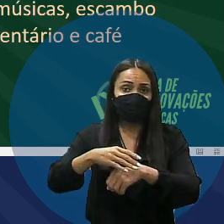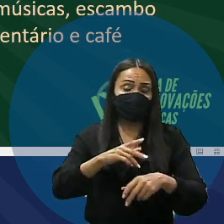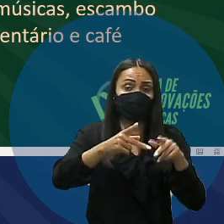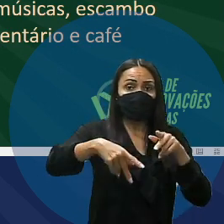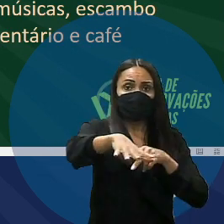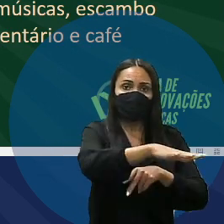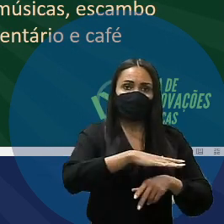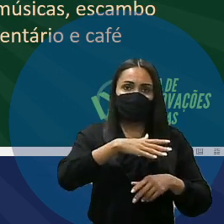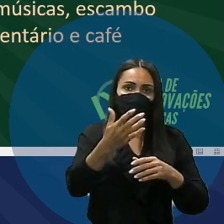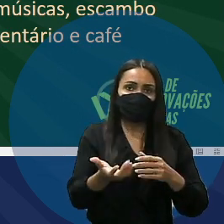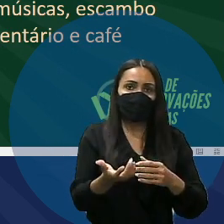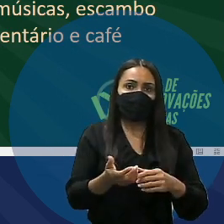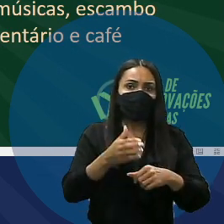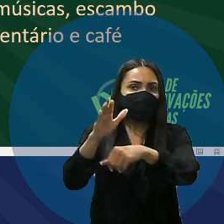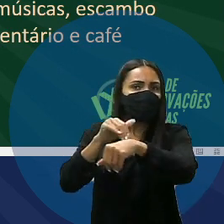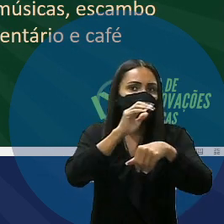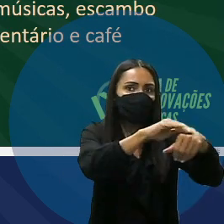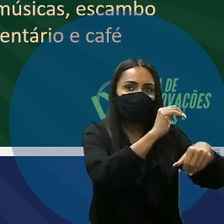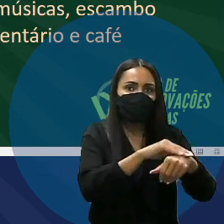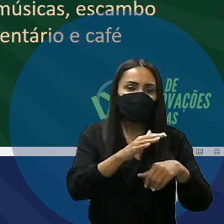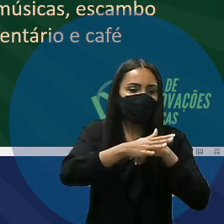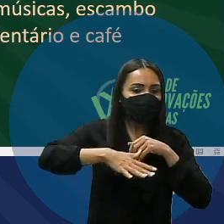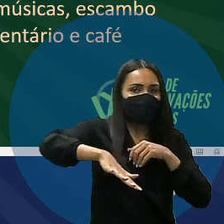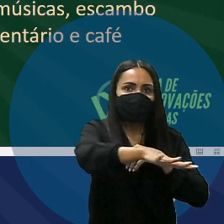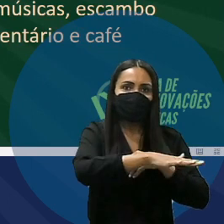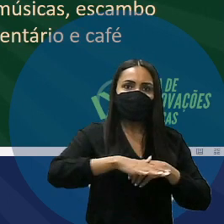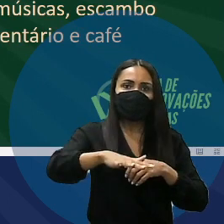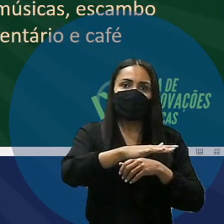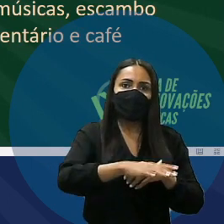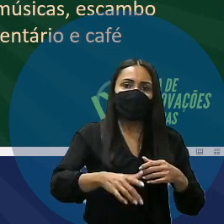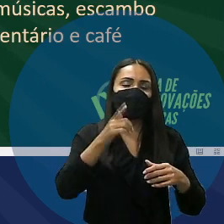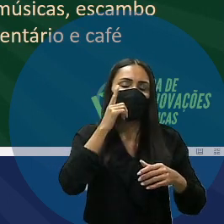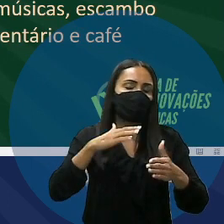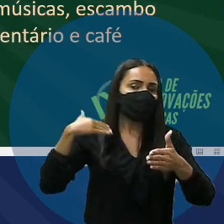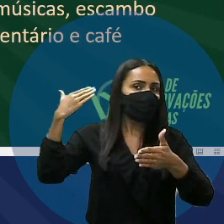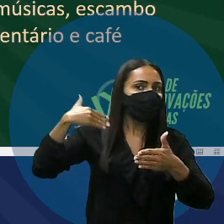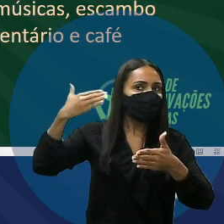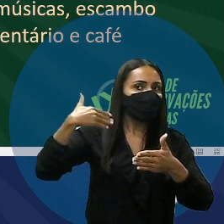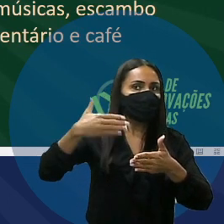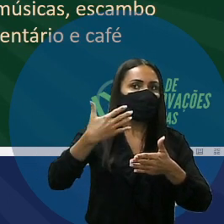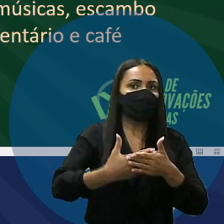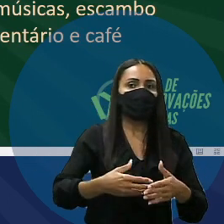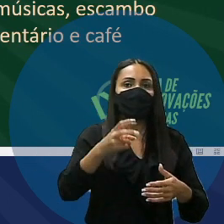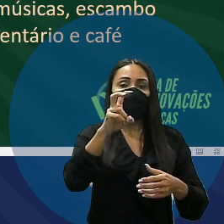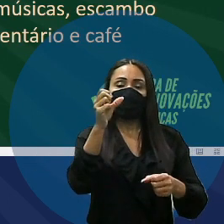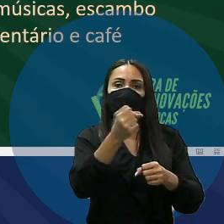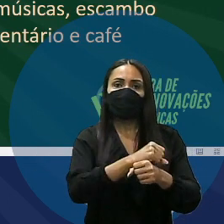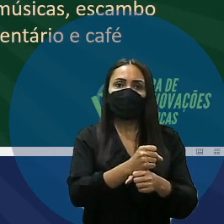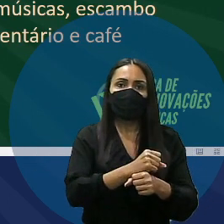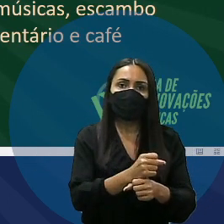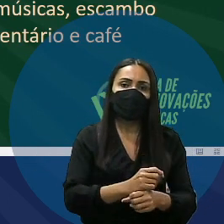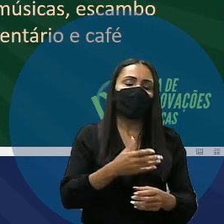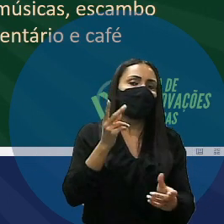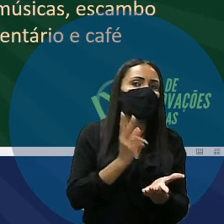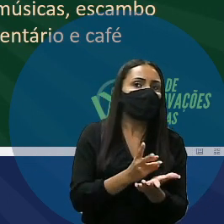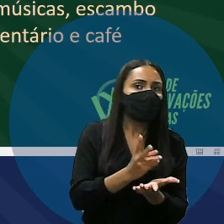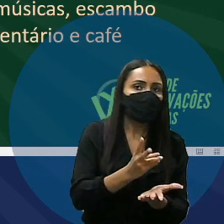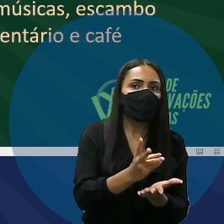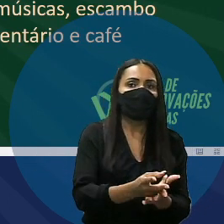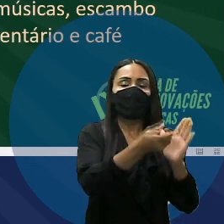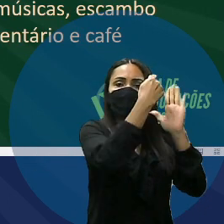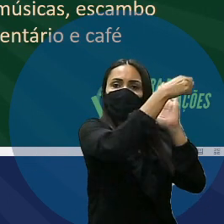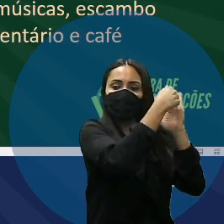Então, tenho conseguido ao longo dos 5 anos, com que alguns escritores frequentem a nossa